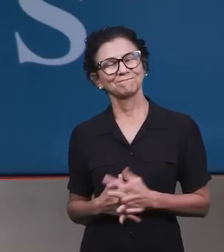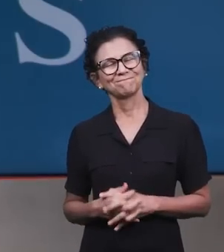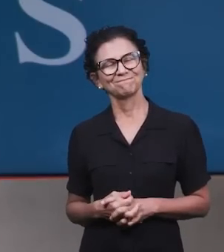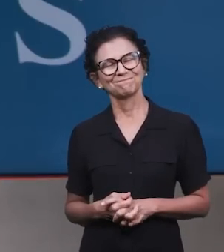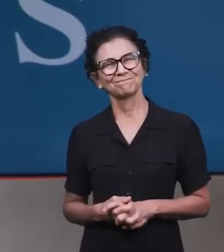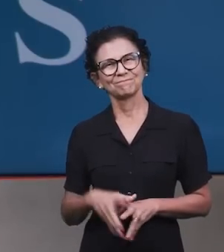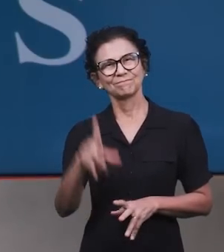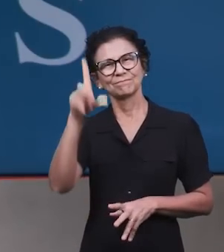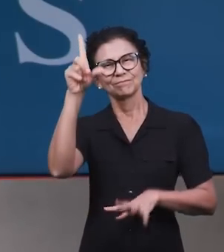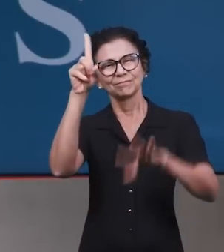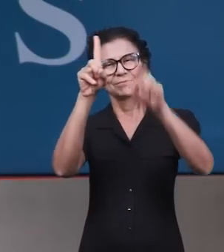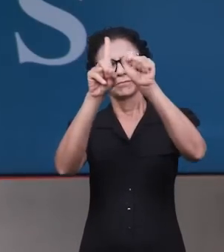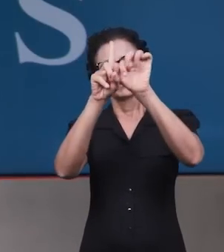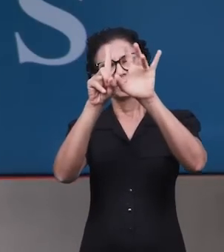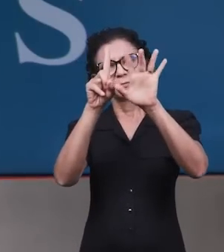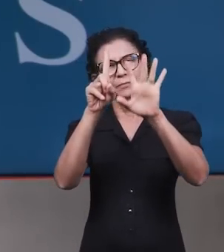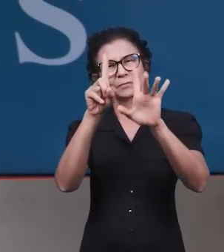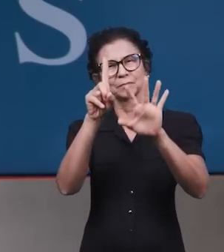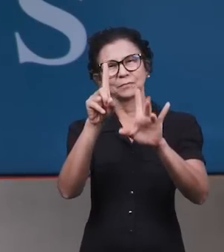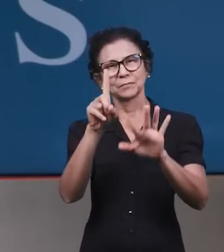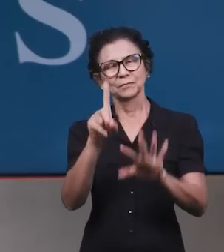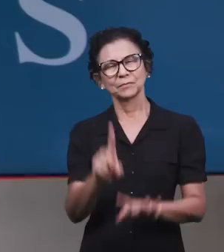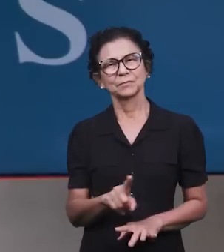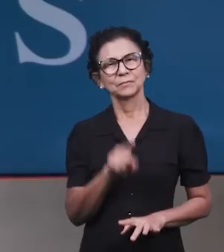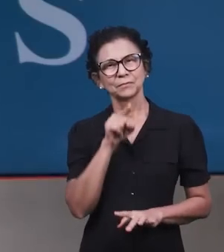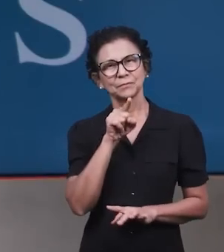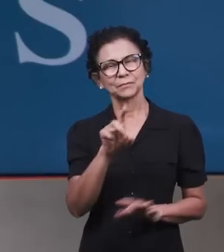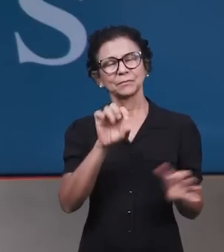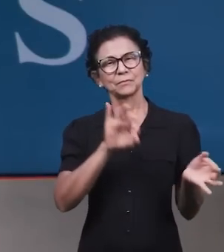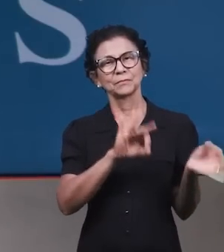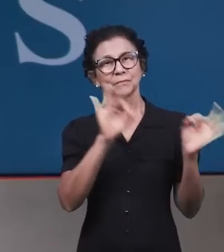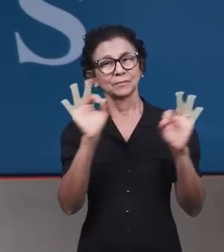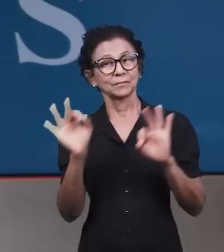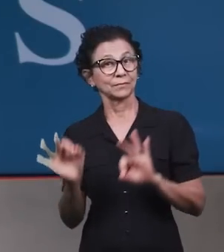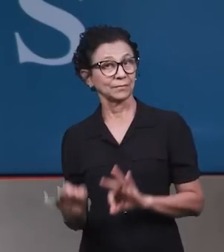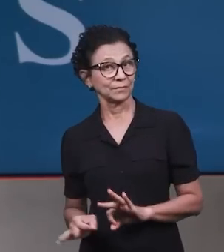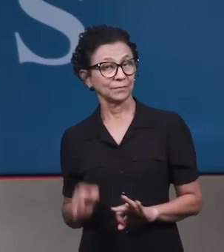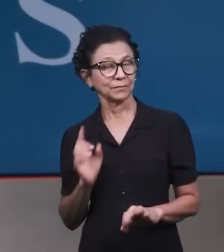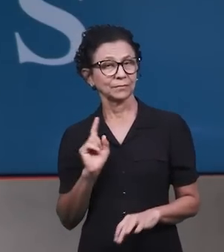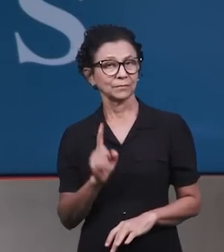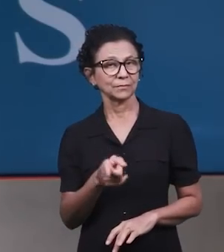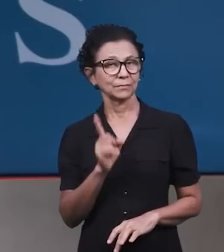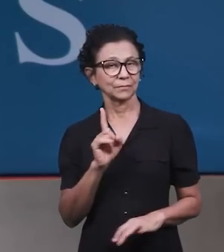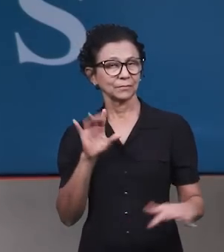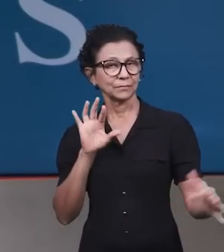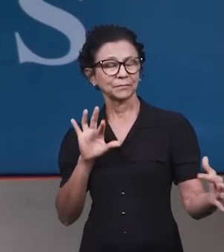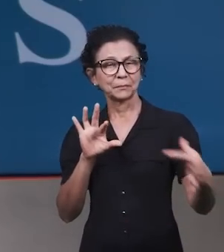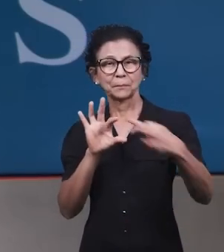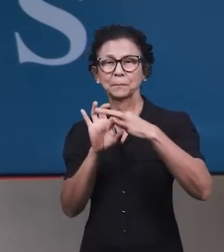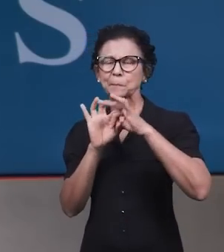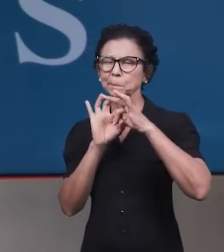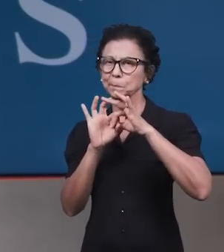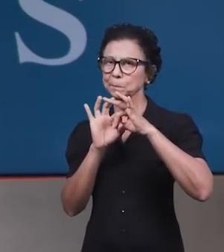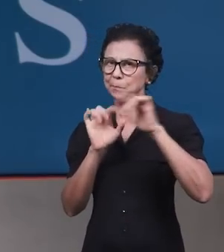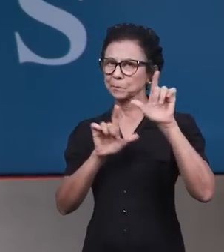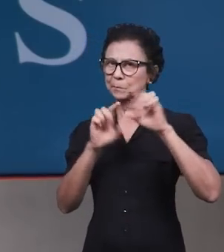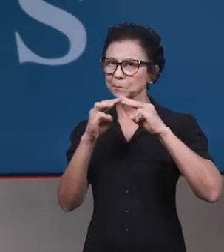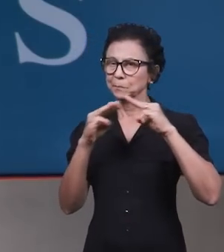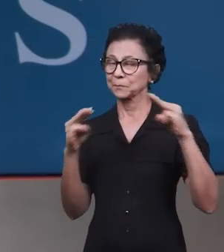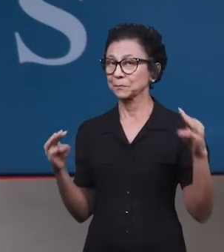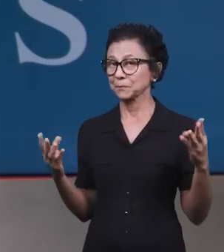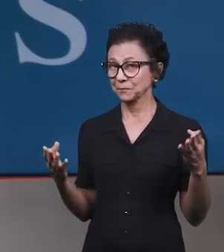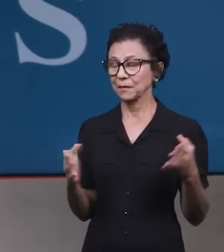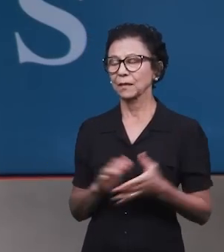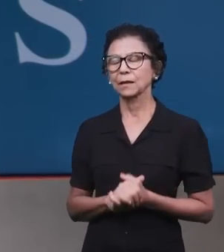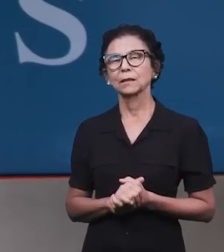manainews@radiomanaim.com.br. Deus abençoe você que está nos assistindo aqui na TV Manaim. Continue sintonizado, conectado com a gente aqui na TV Manaim, hein?